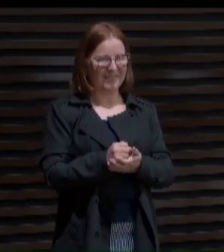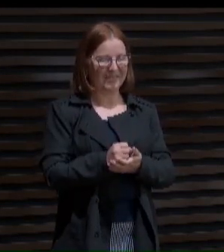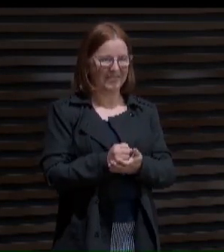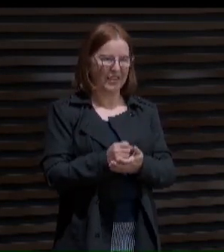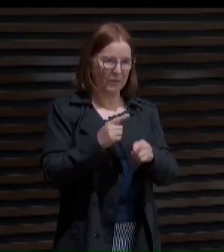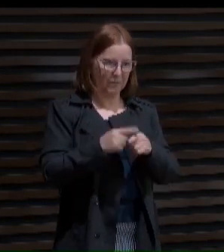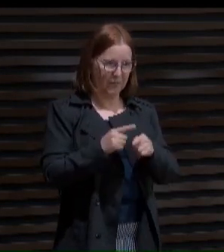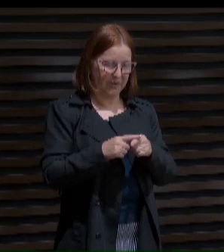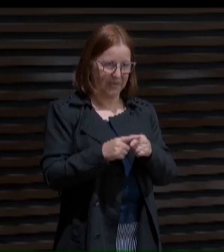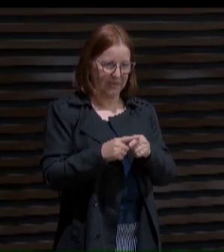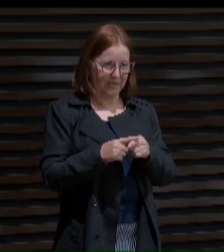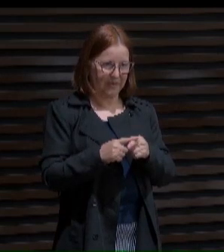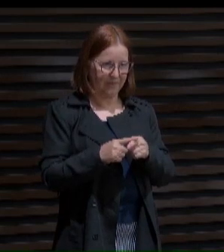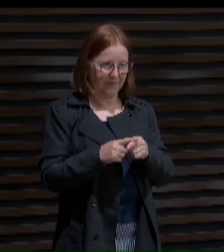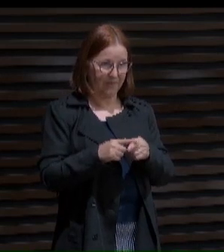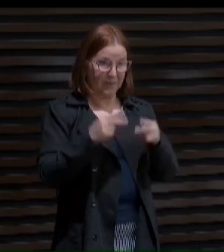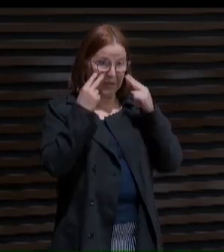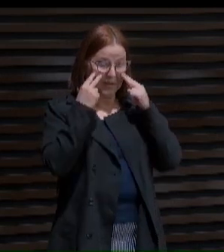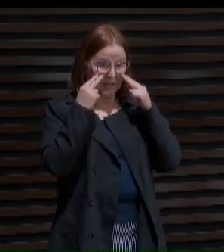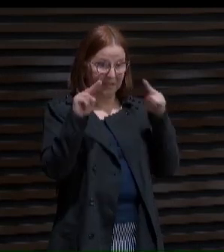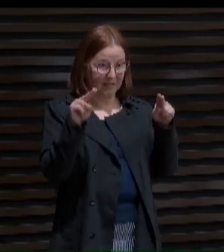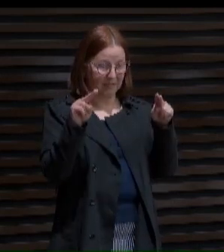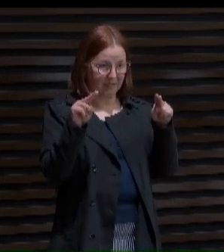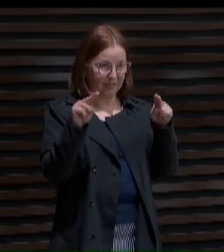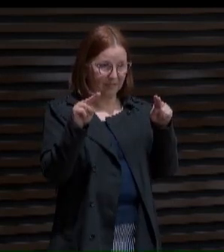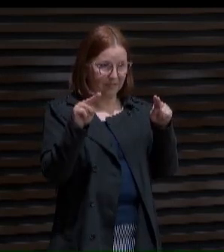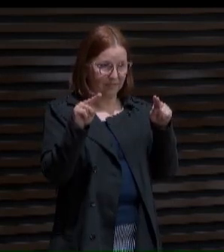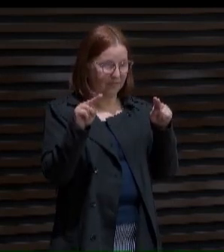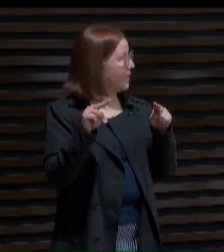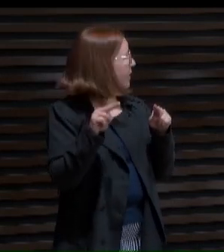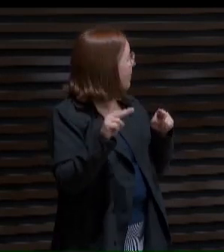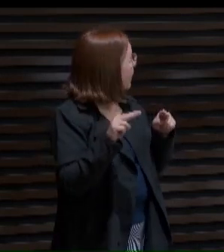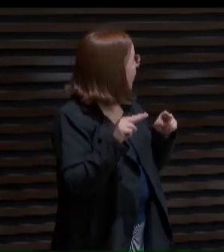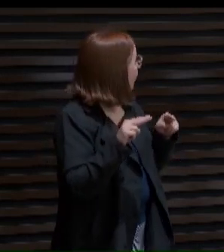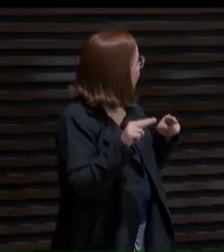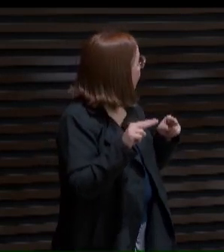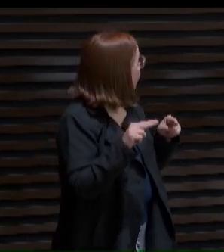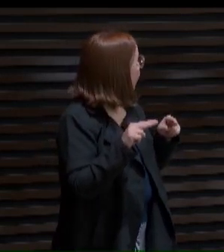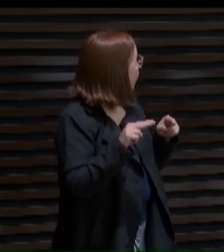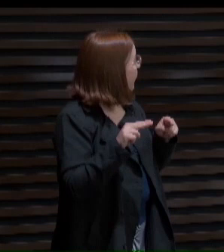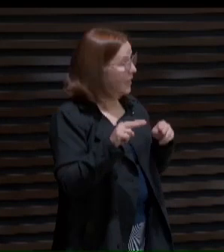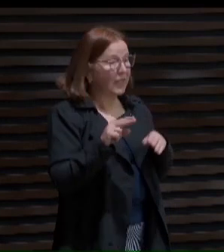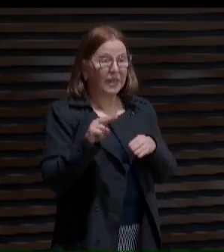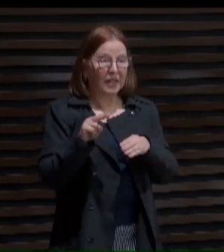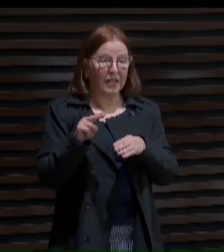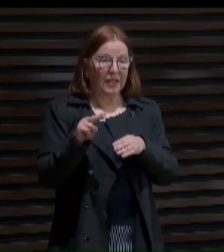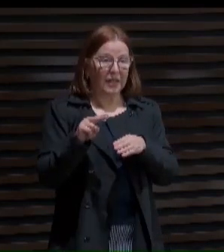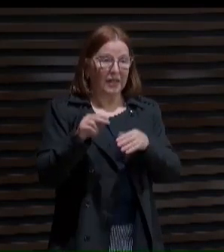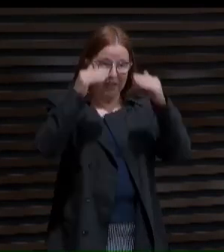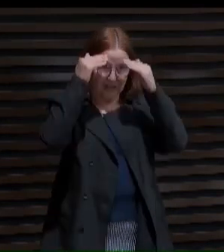Porque lhes dou testemunho de que eles têm zelo de Deus, porém não com entendimento.